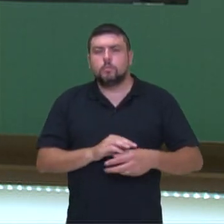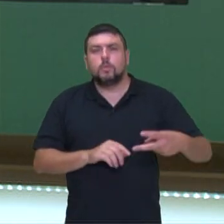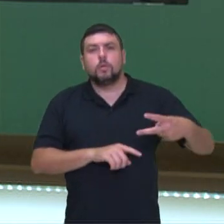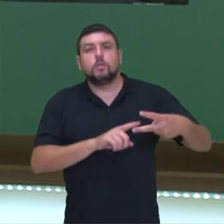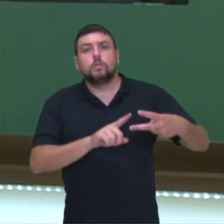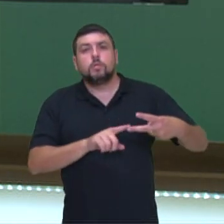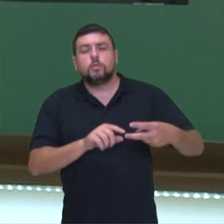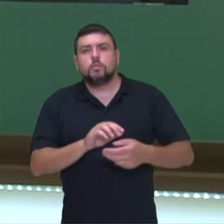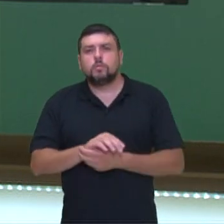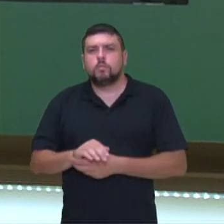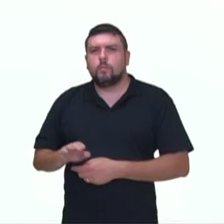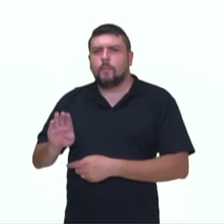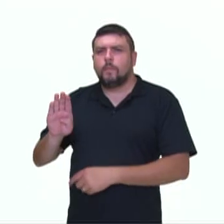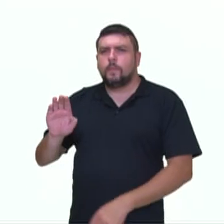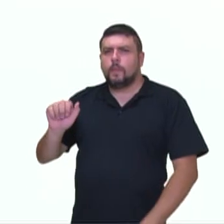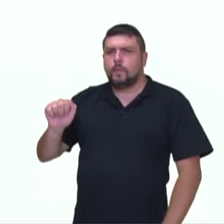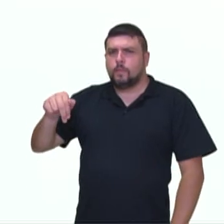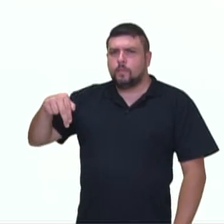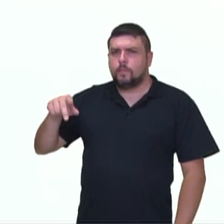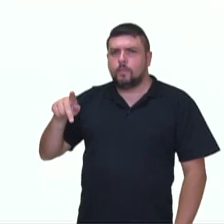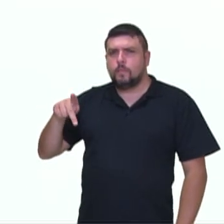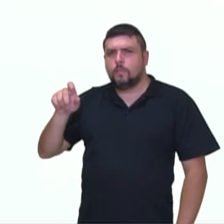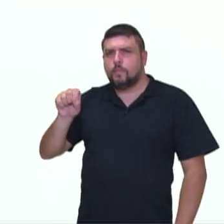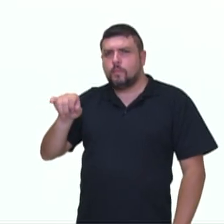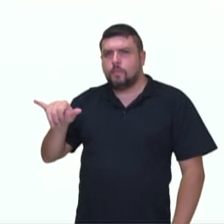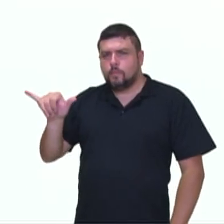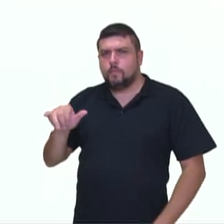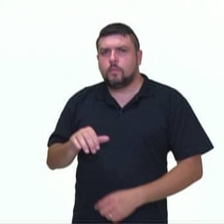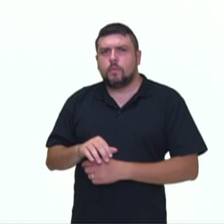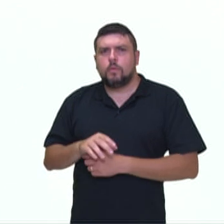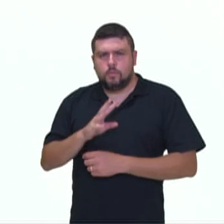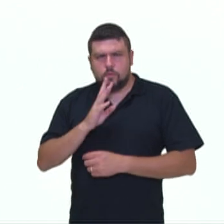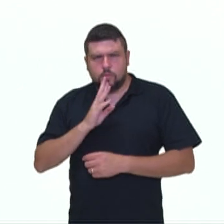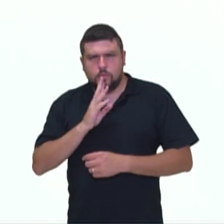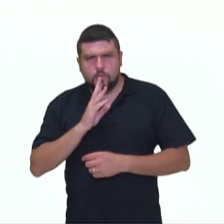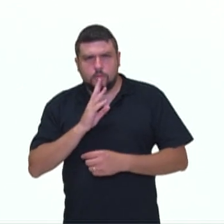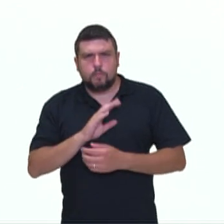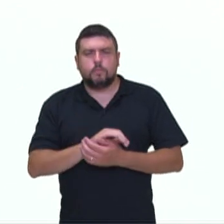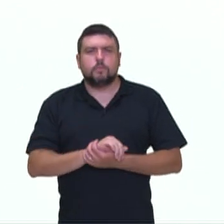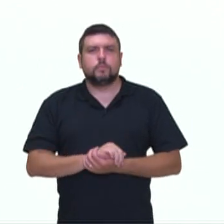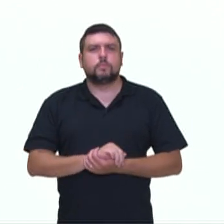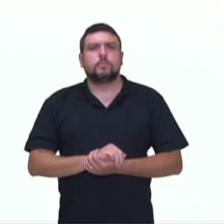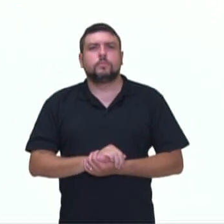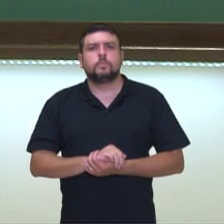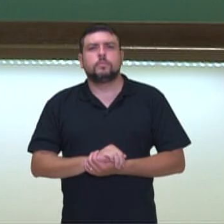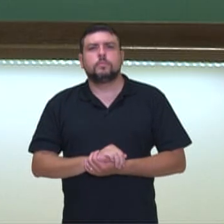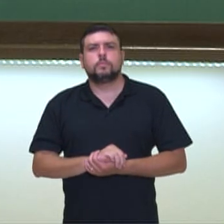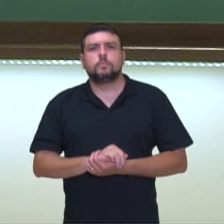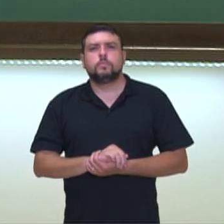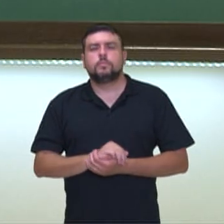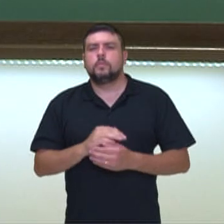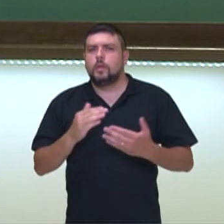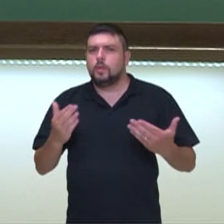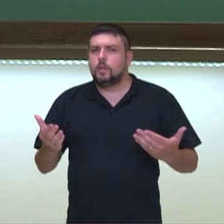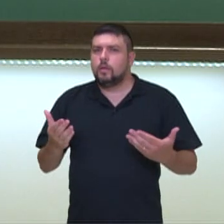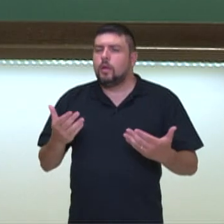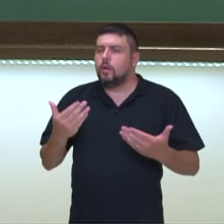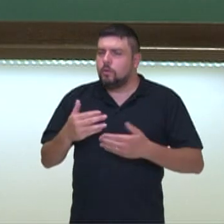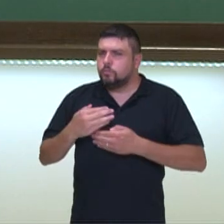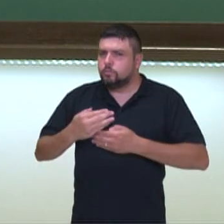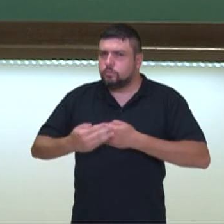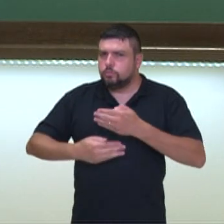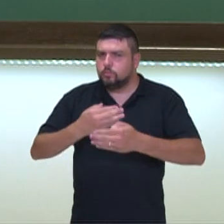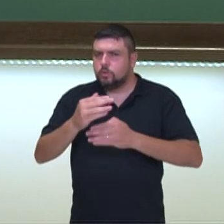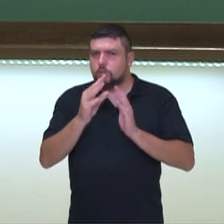artista Banksy? Você já ouviu falar nesse cara, no artista Banksy? Dito isso, vamos adiante com os